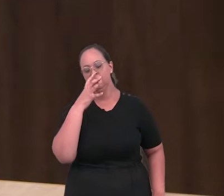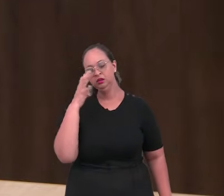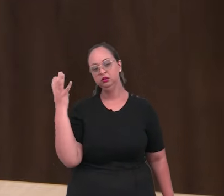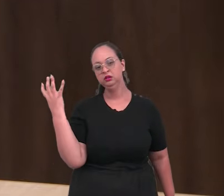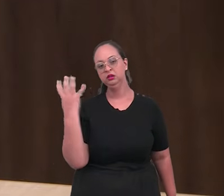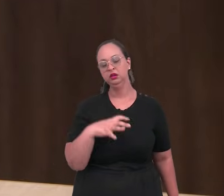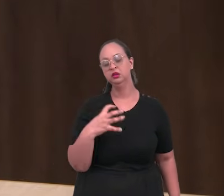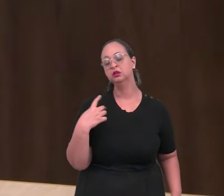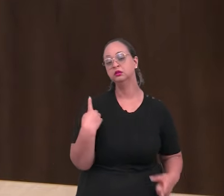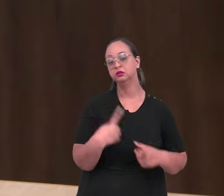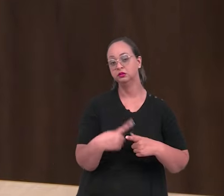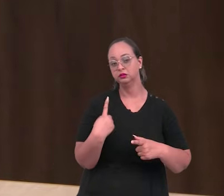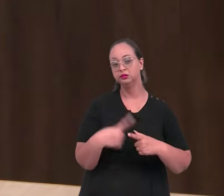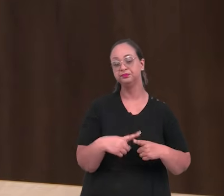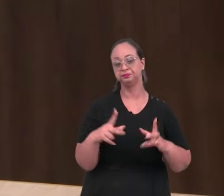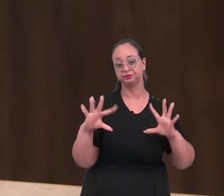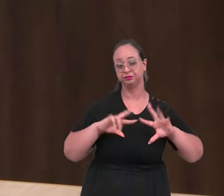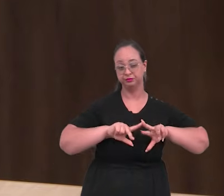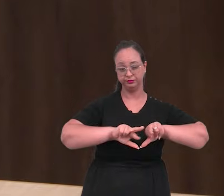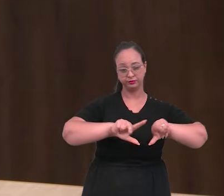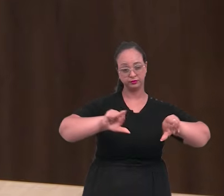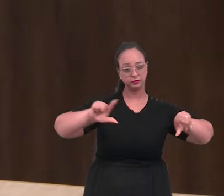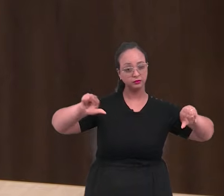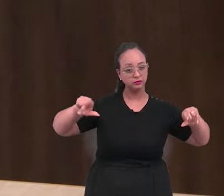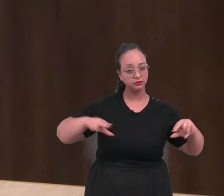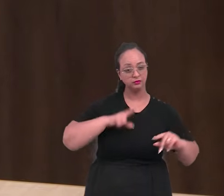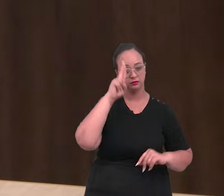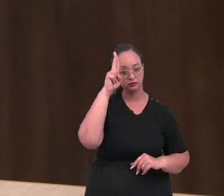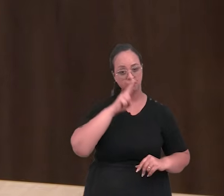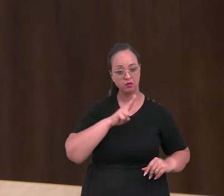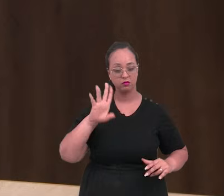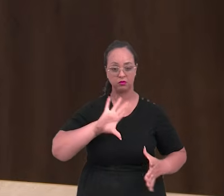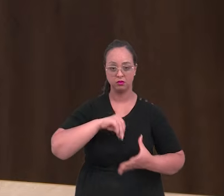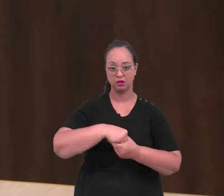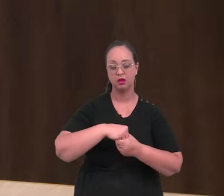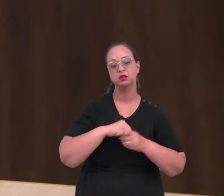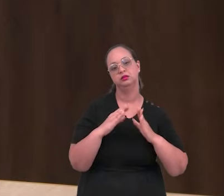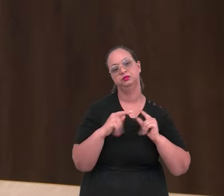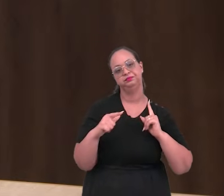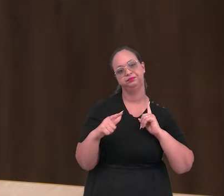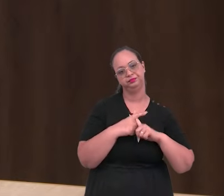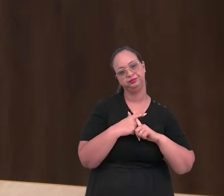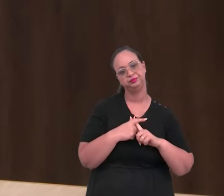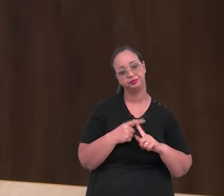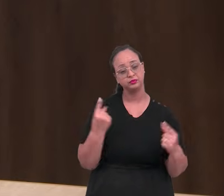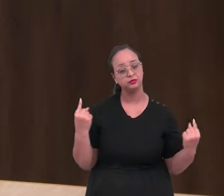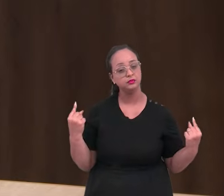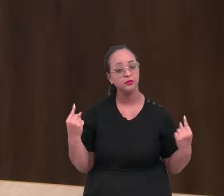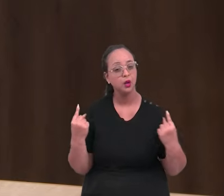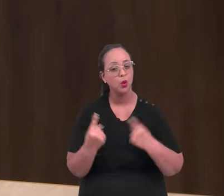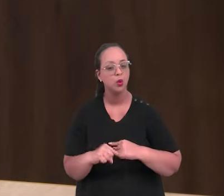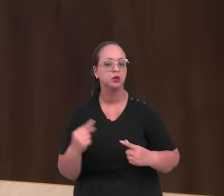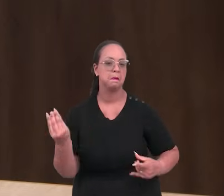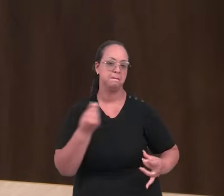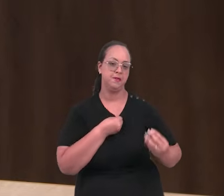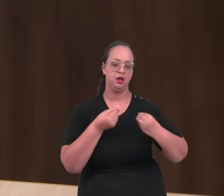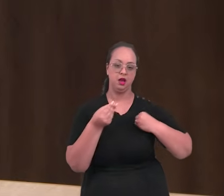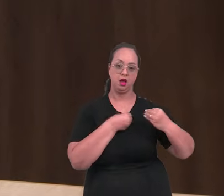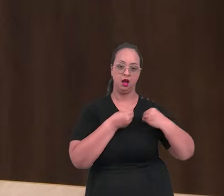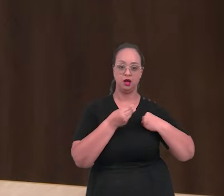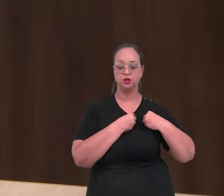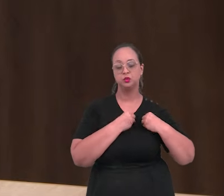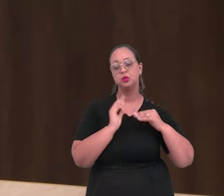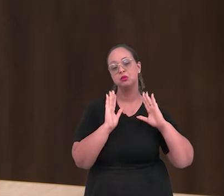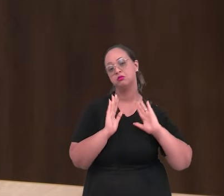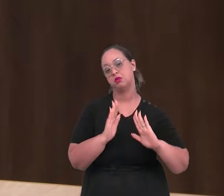mesmo. Que era um tribunal eclesiástico que atuava no combate às heresias, porém a igreja